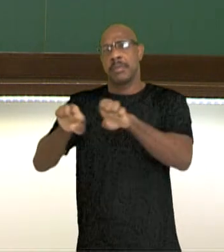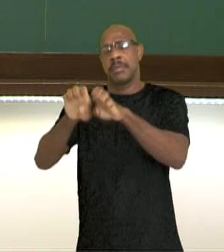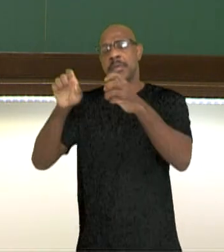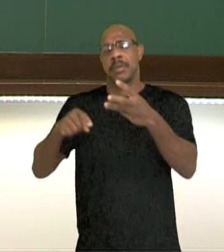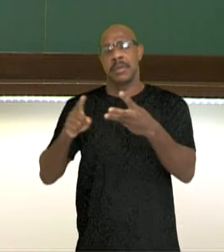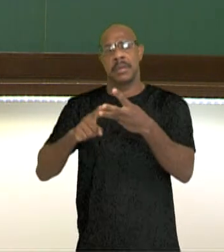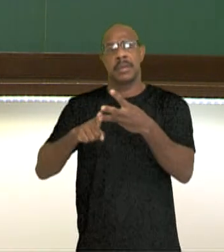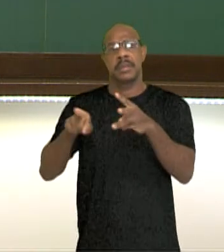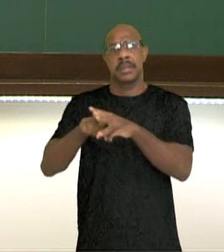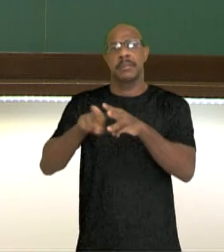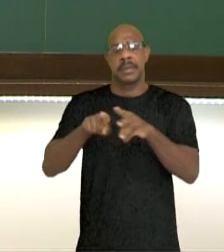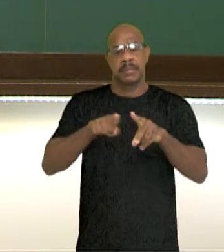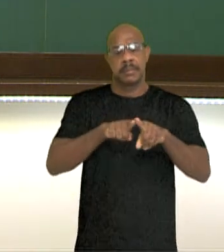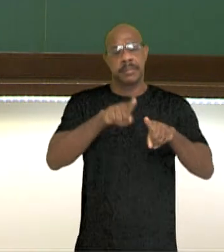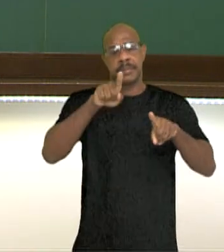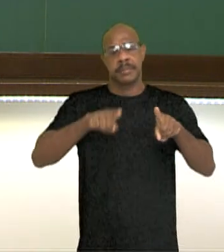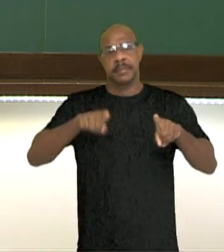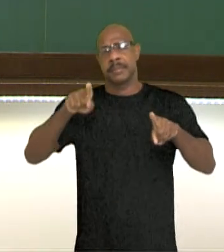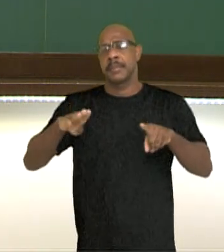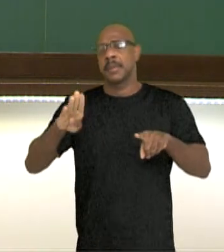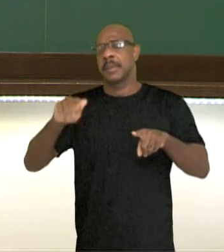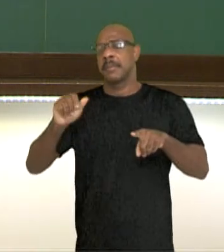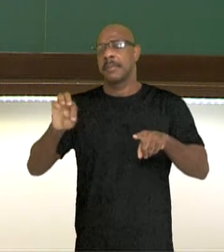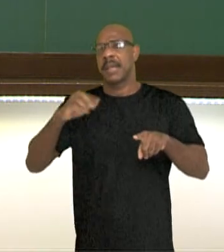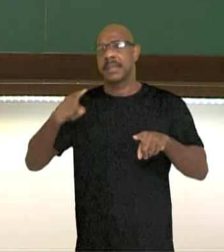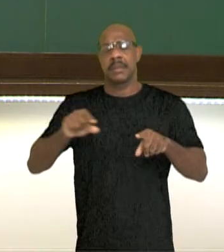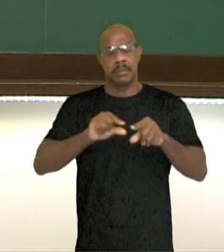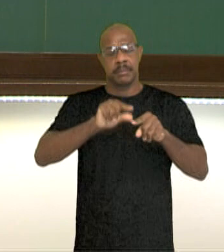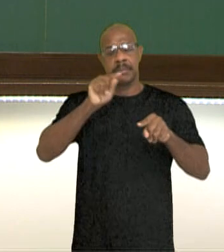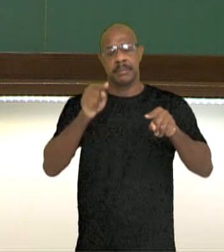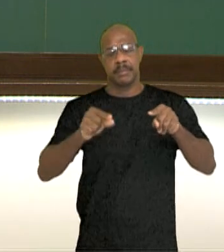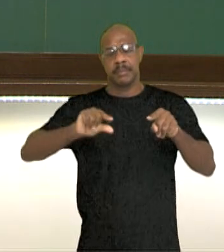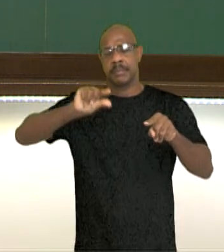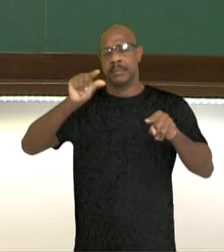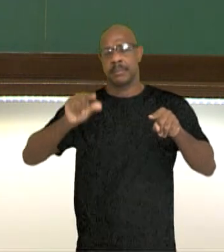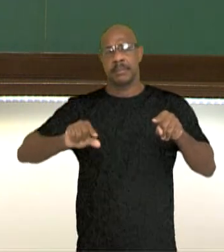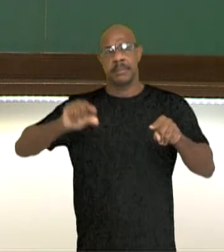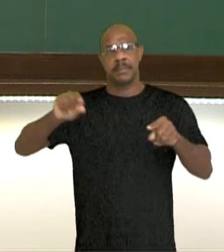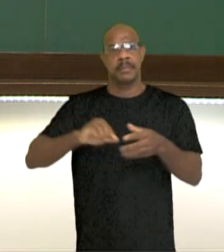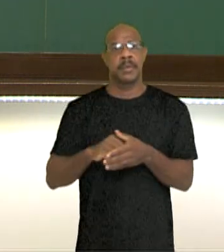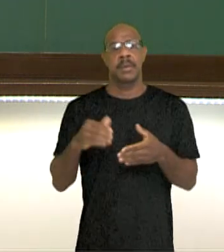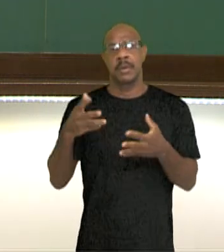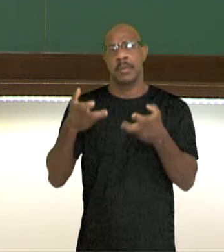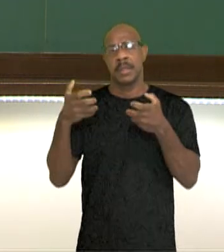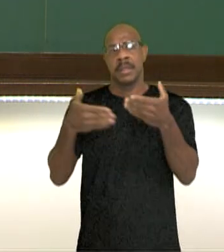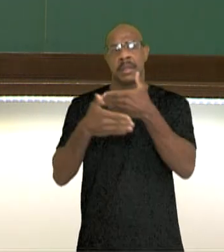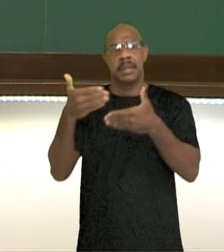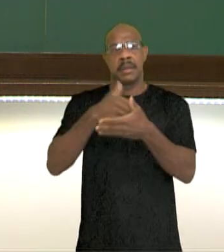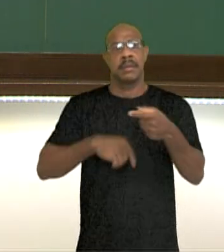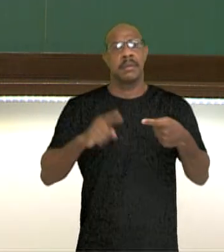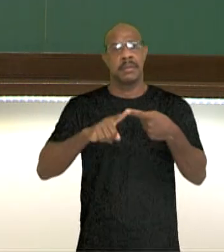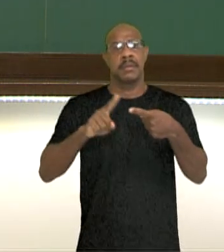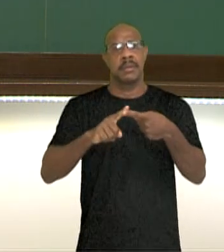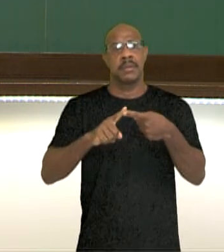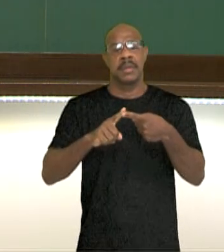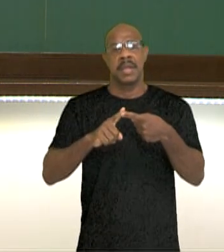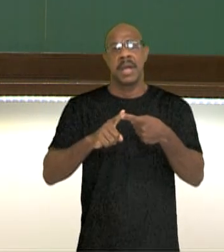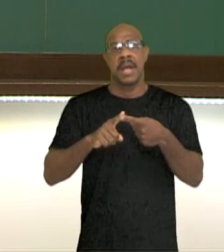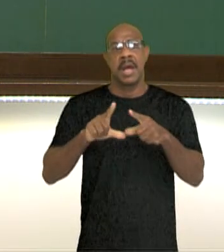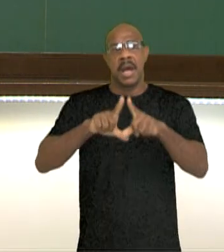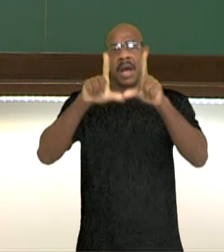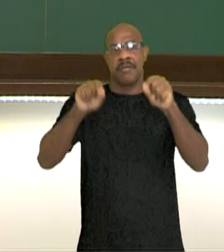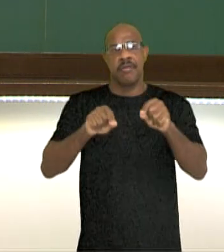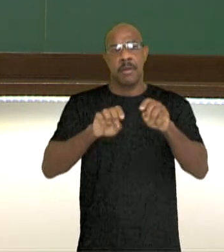condensada linear, que nós chamamos de bastão. Observe este slide aqui. Nós temos, então, a fórmula